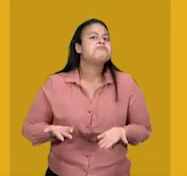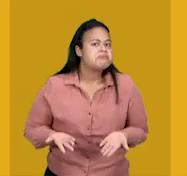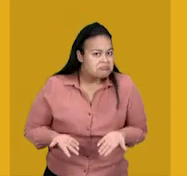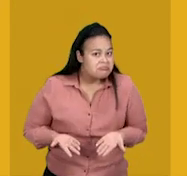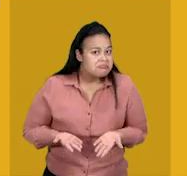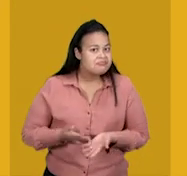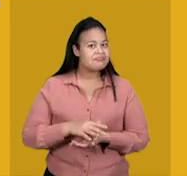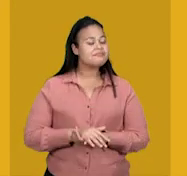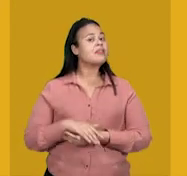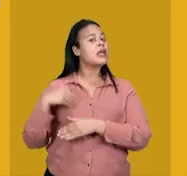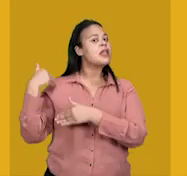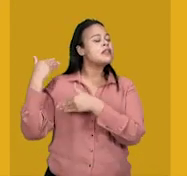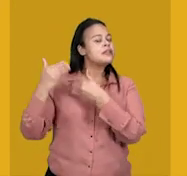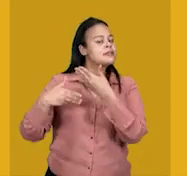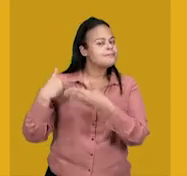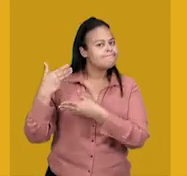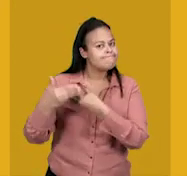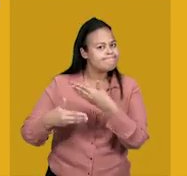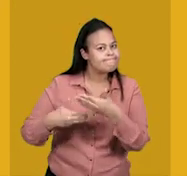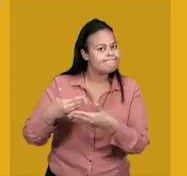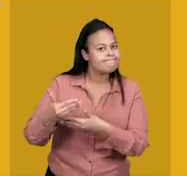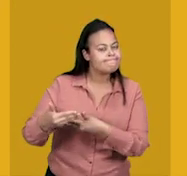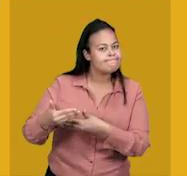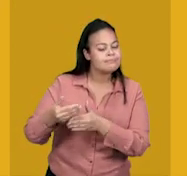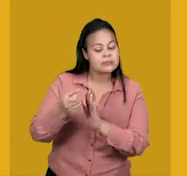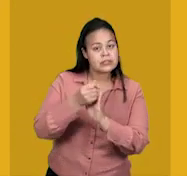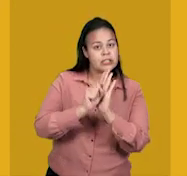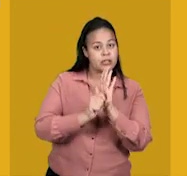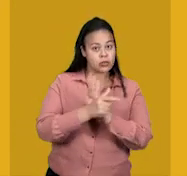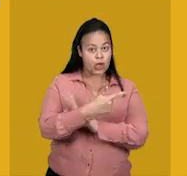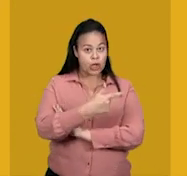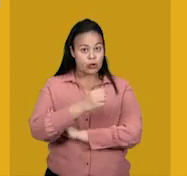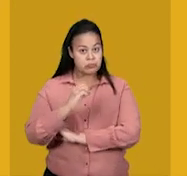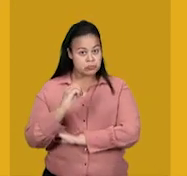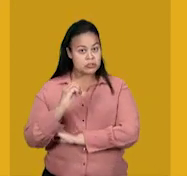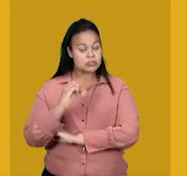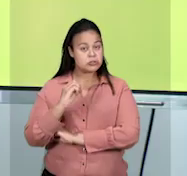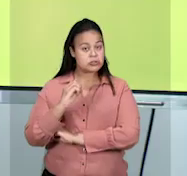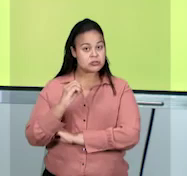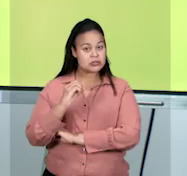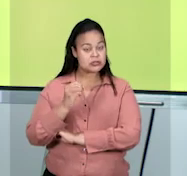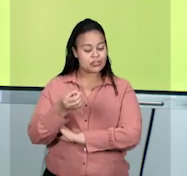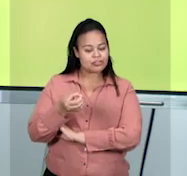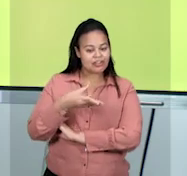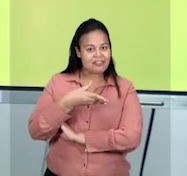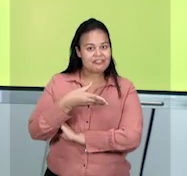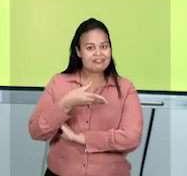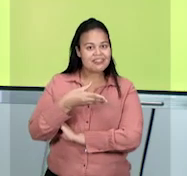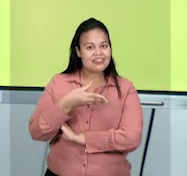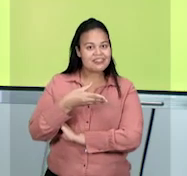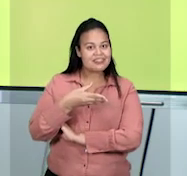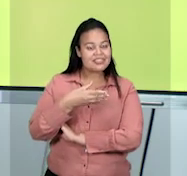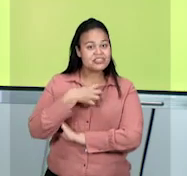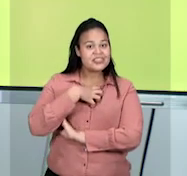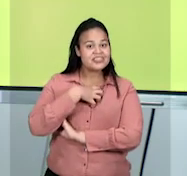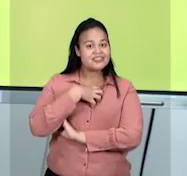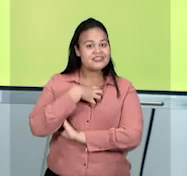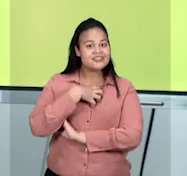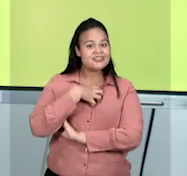vamos desenvolver no século XX uma nova forma